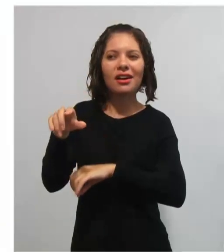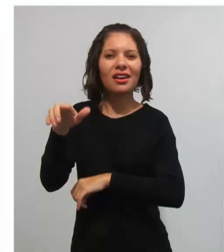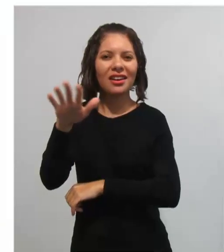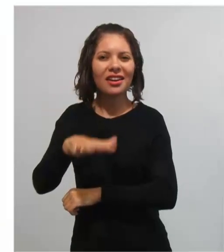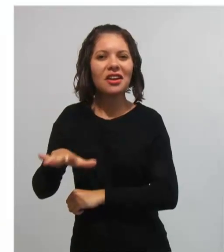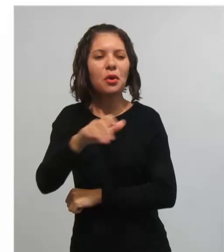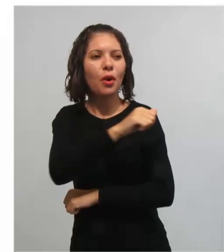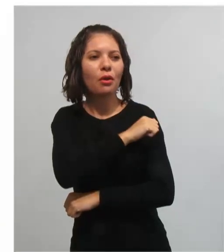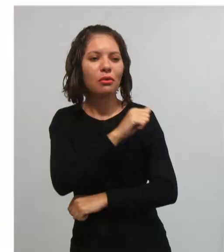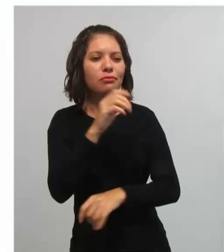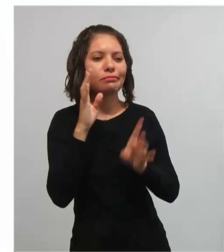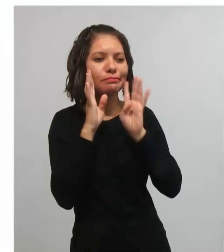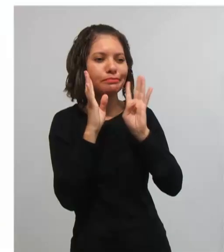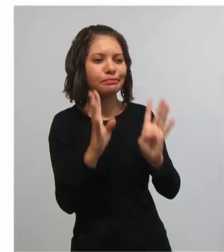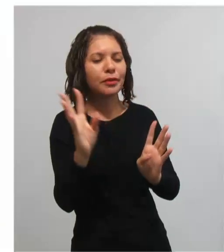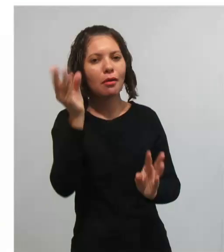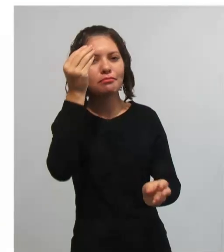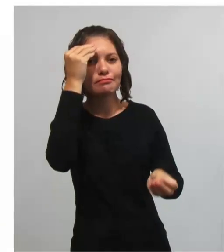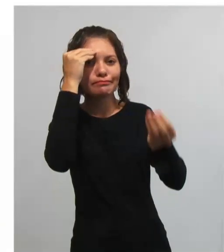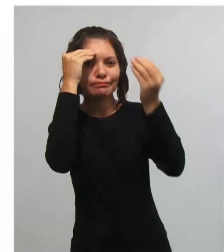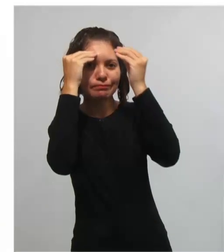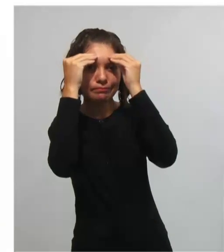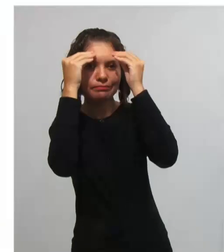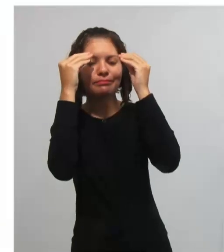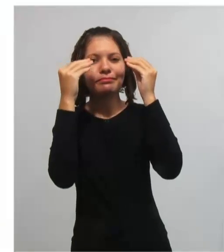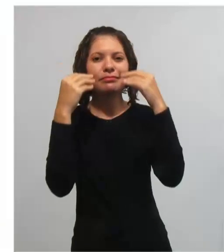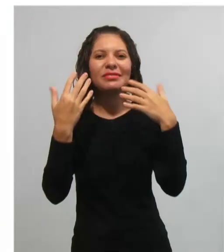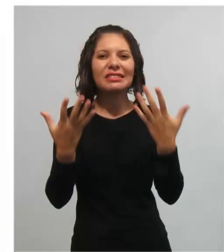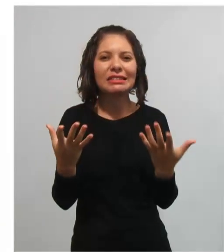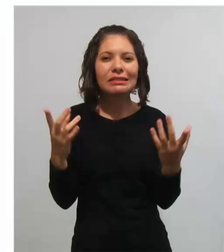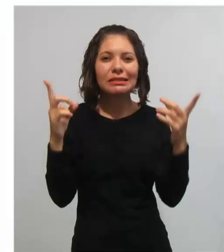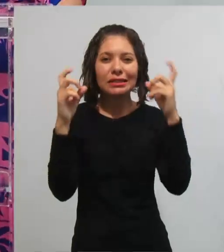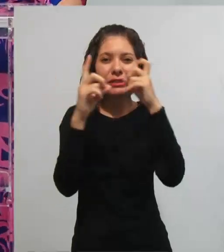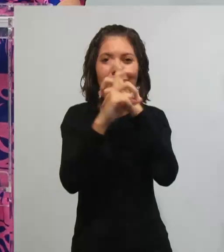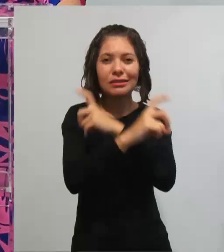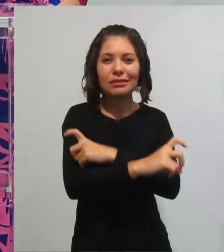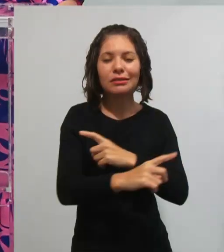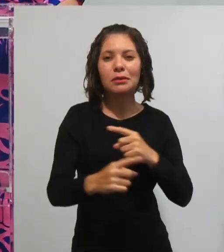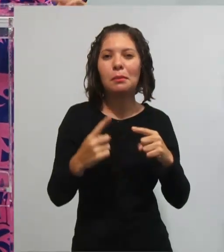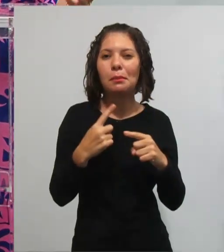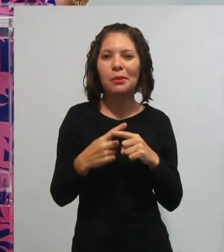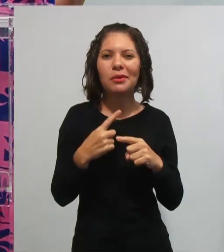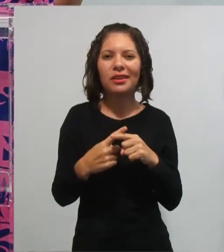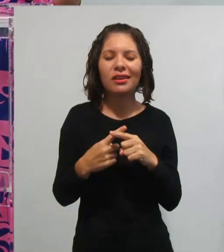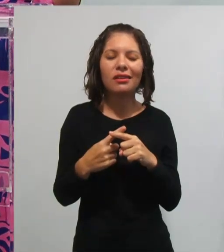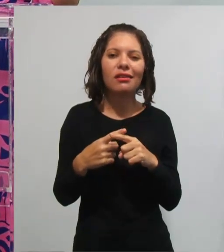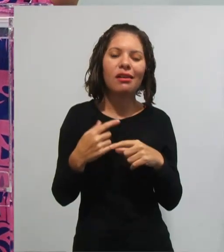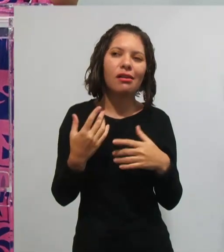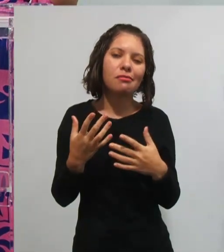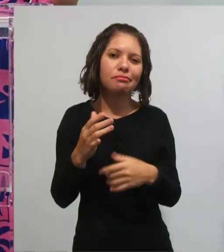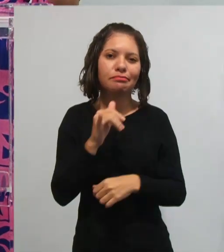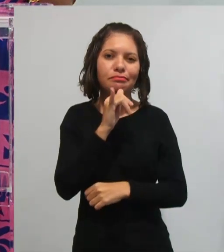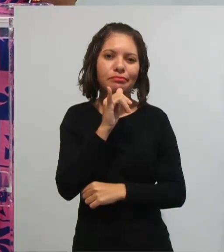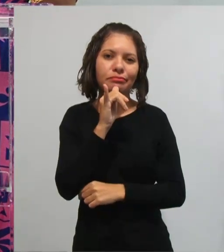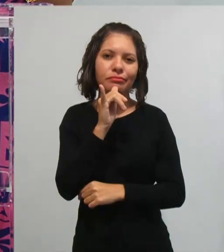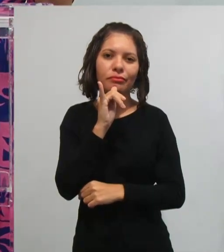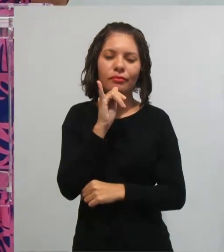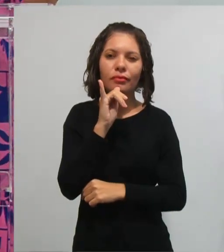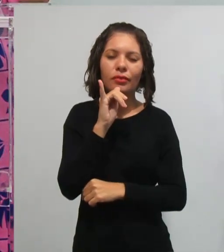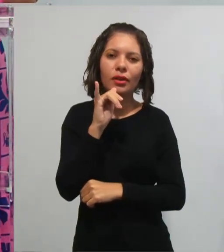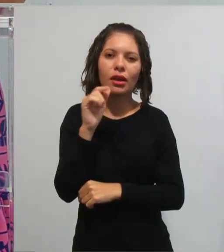esse referencial, porque foram alguns séculos para a constituição da didática que nós temos como hoje. Então, nessa